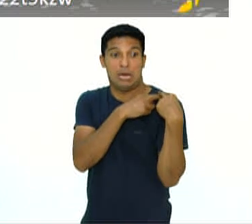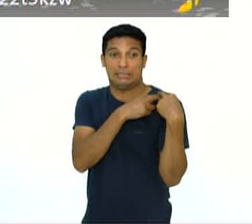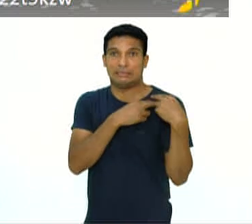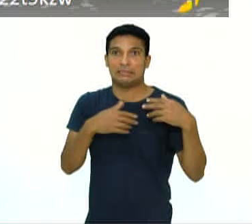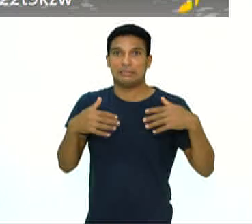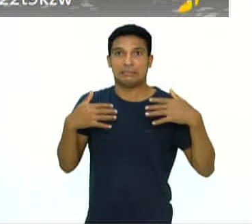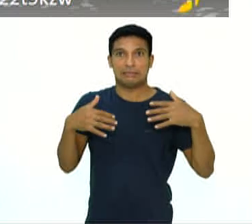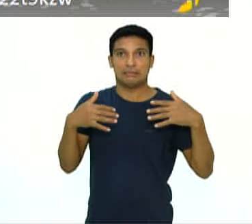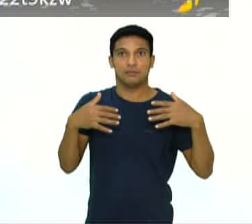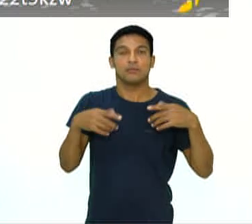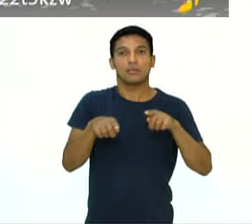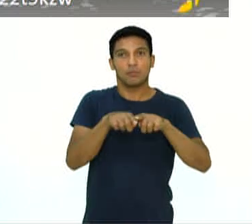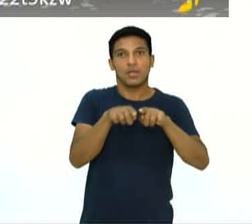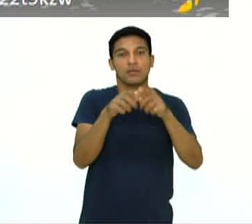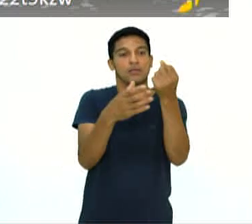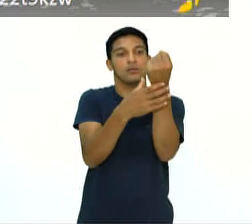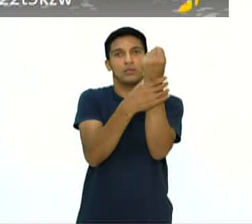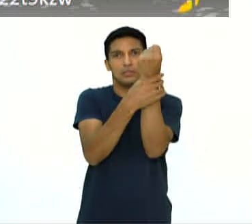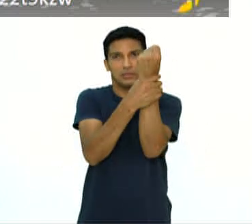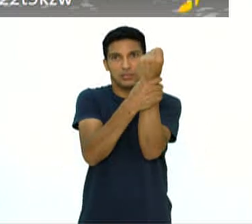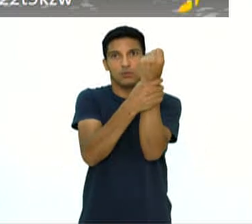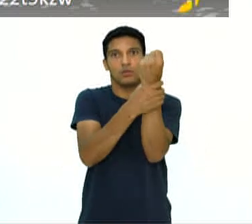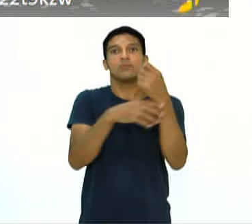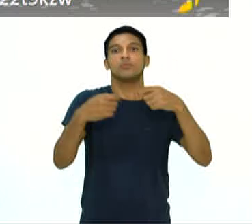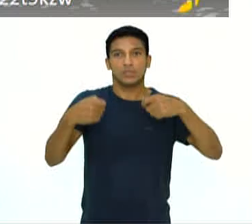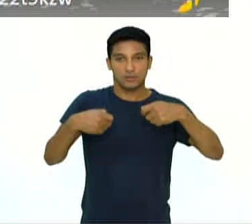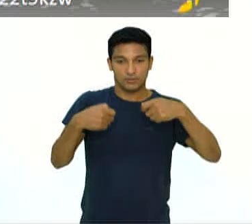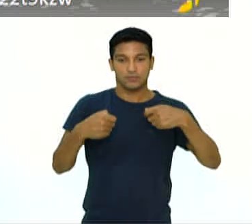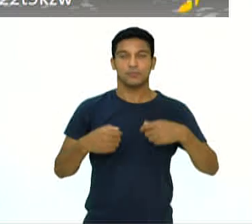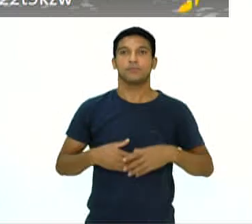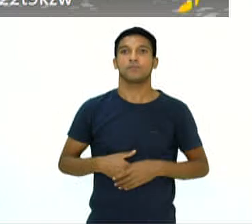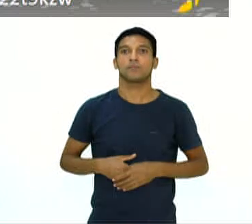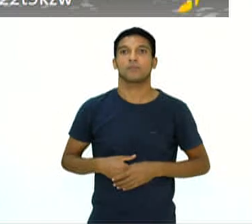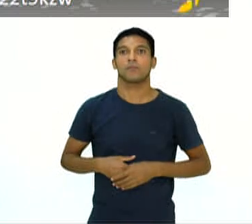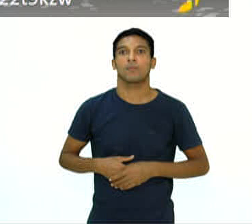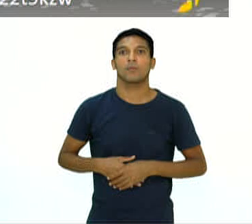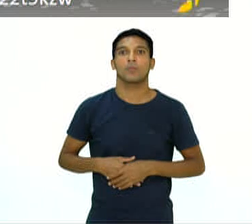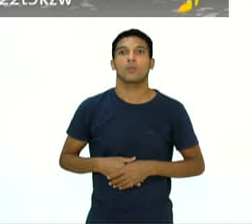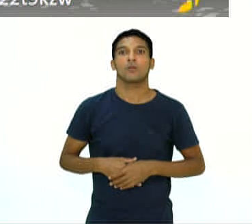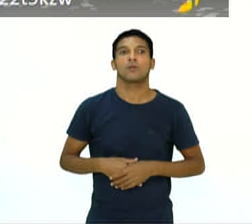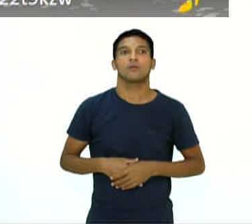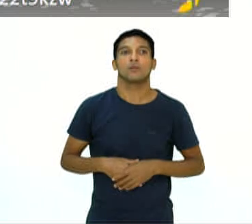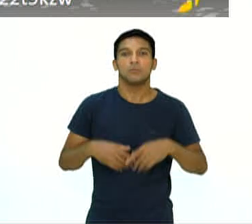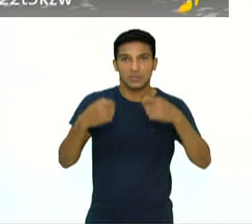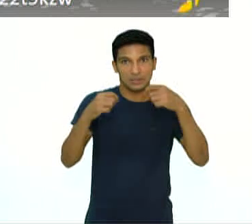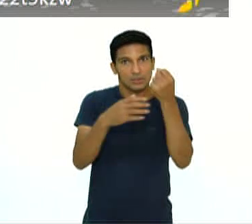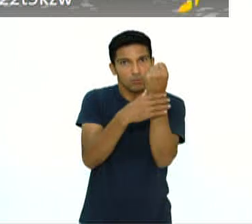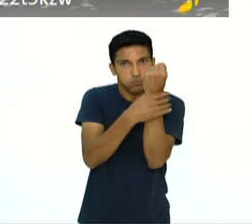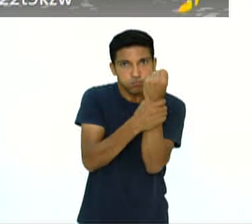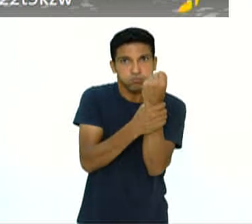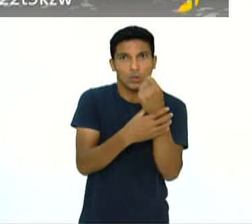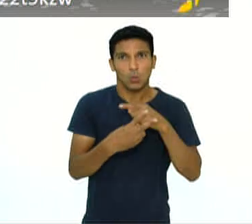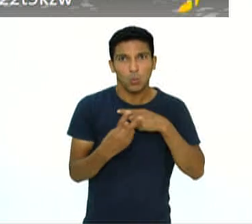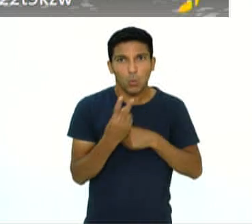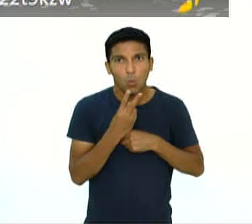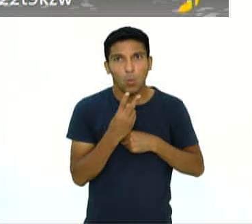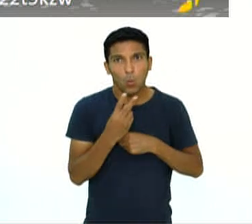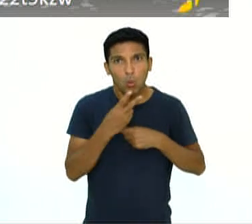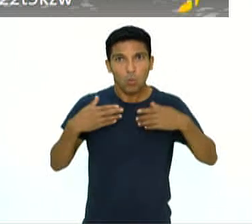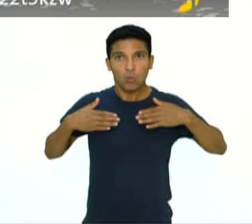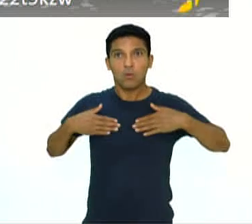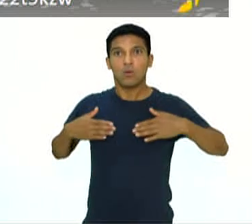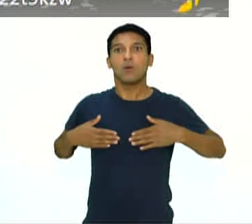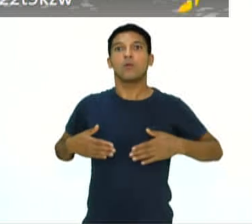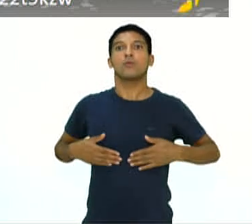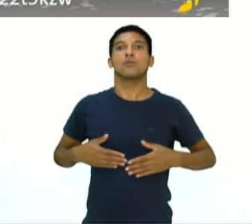responsabilidade e segurança, tá? Nessas atividades nós não podemos esquecer da segurança. E vocês vão ver depois,